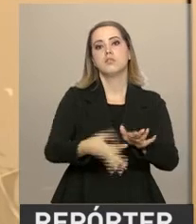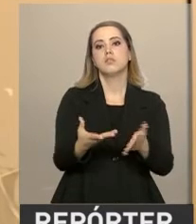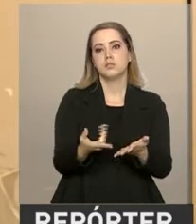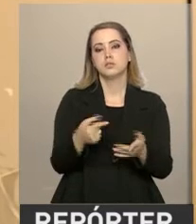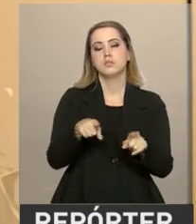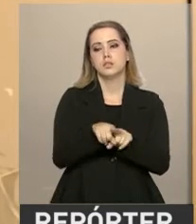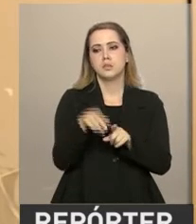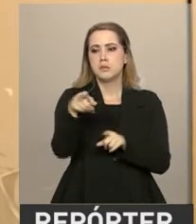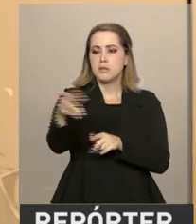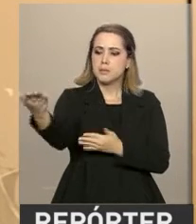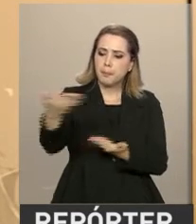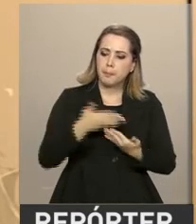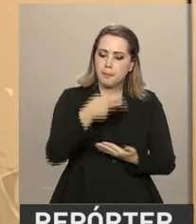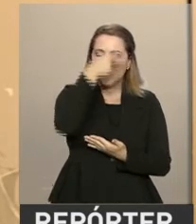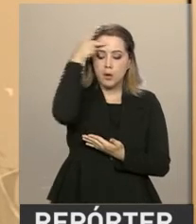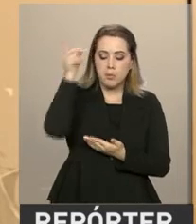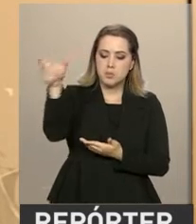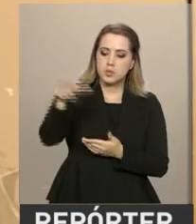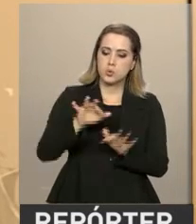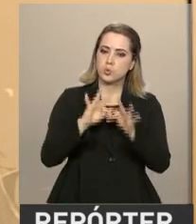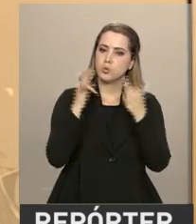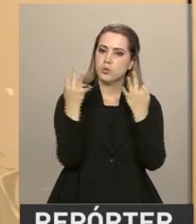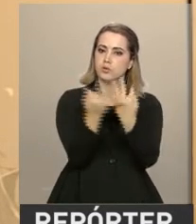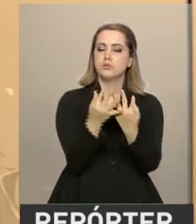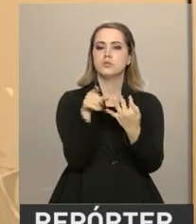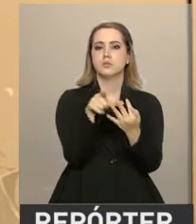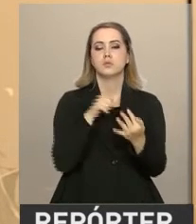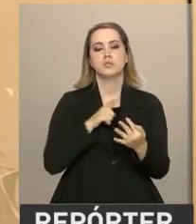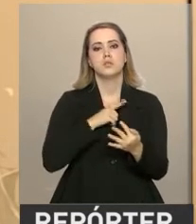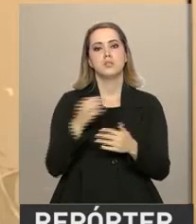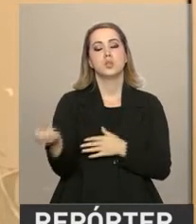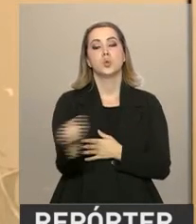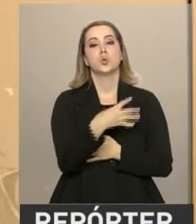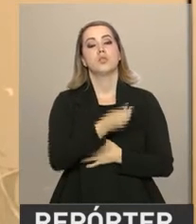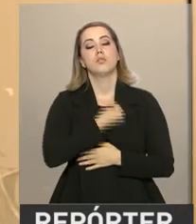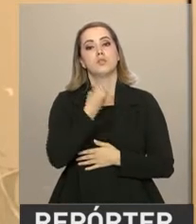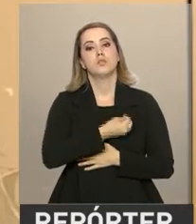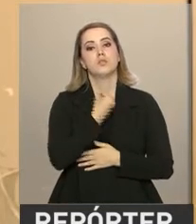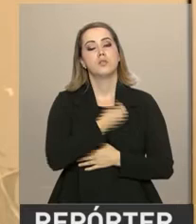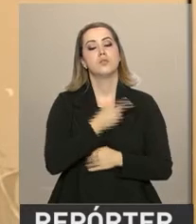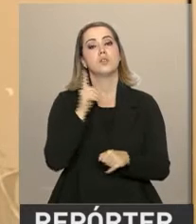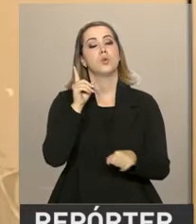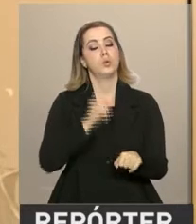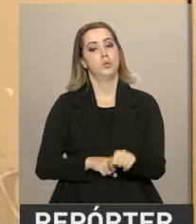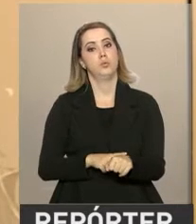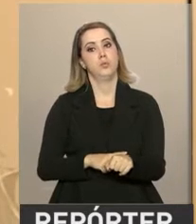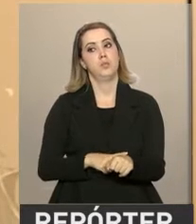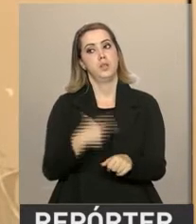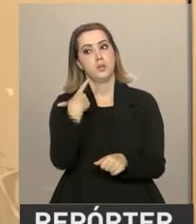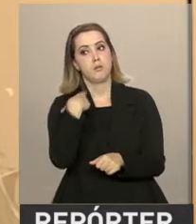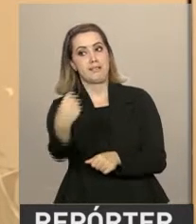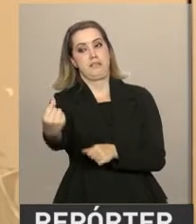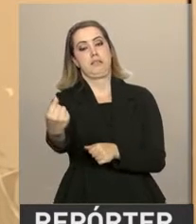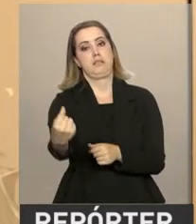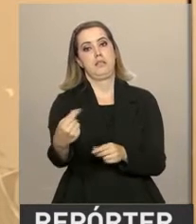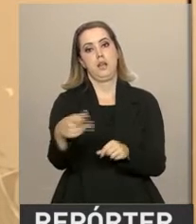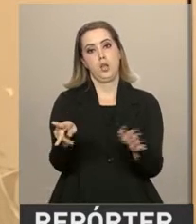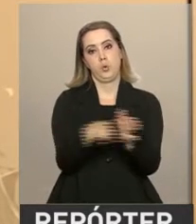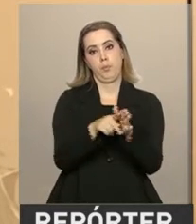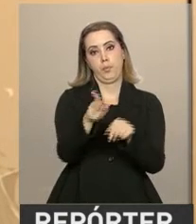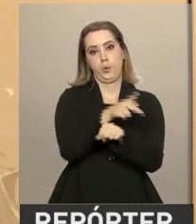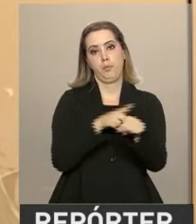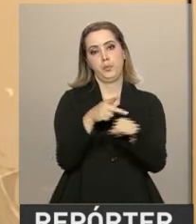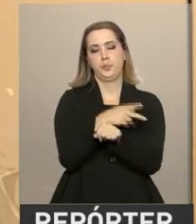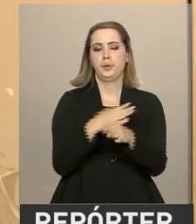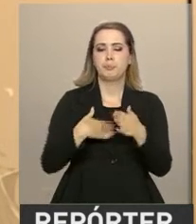esse refugiado, a família do refugiado, tenha realmente uma nova vida quando ele saindo do seu país por